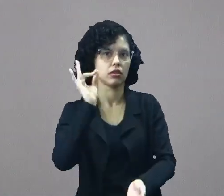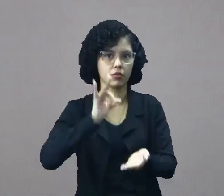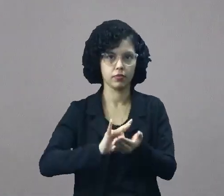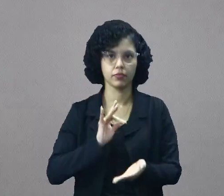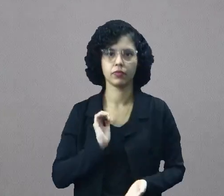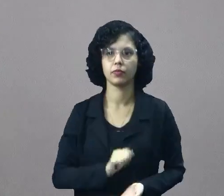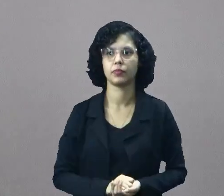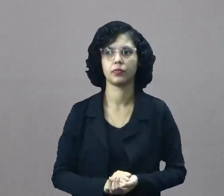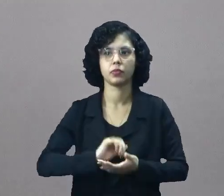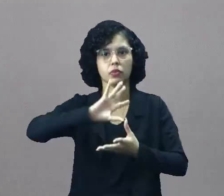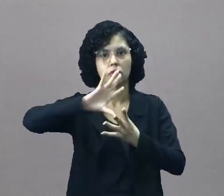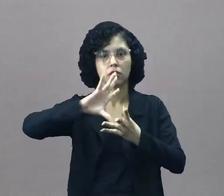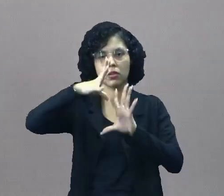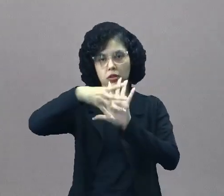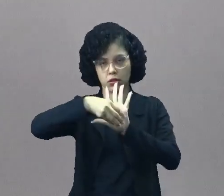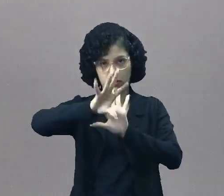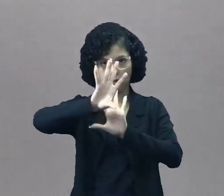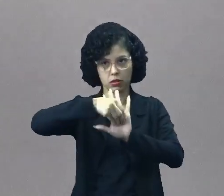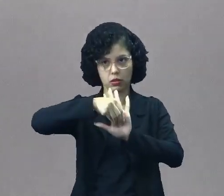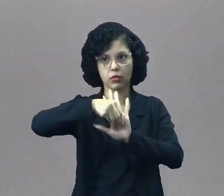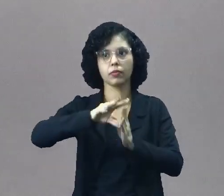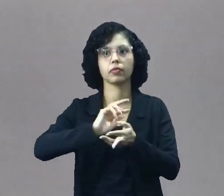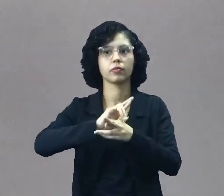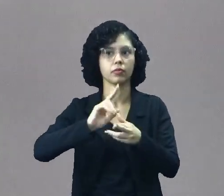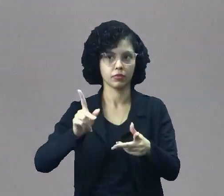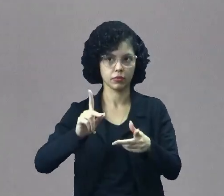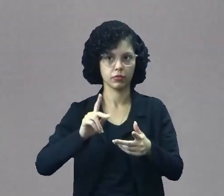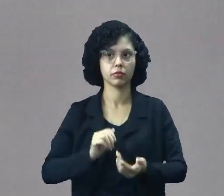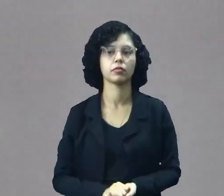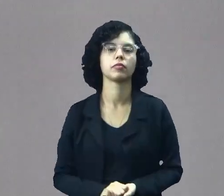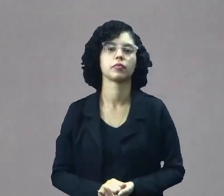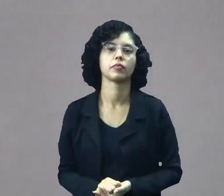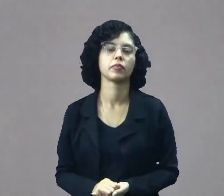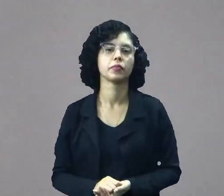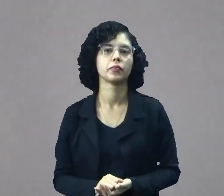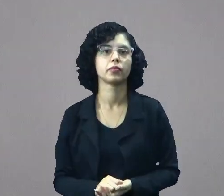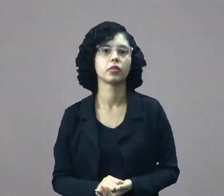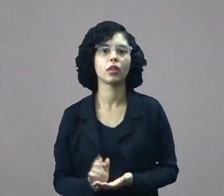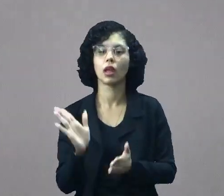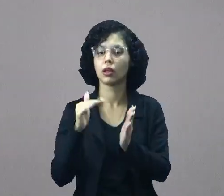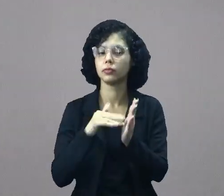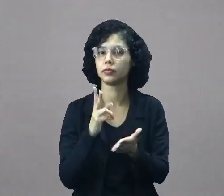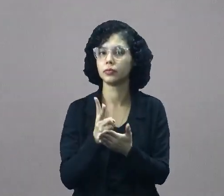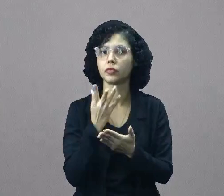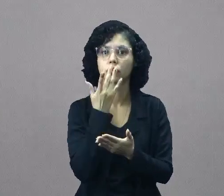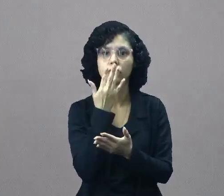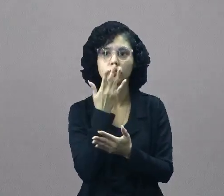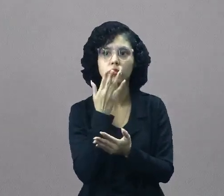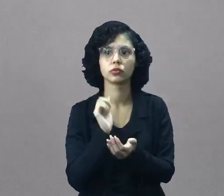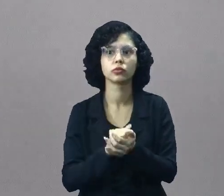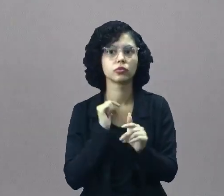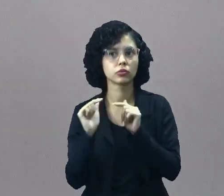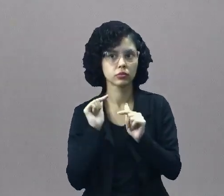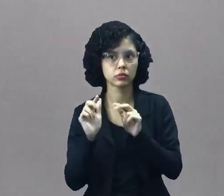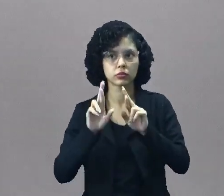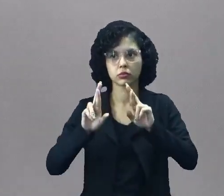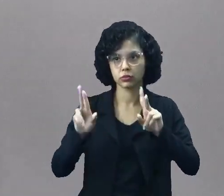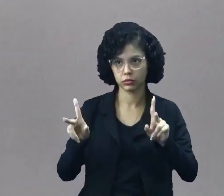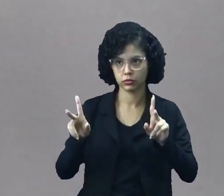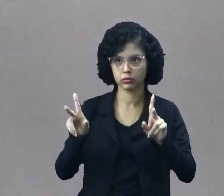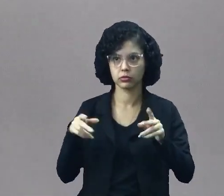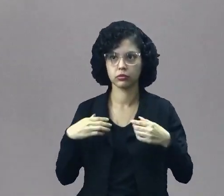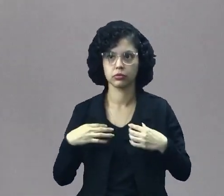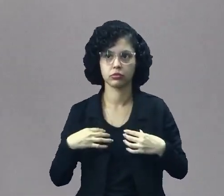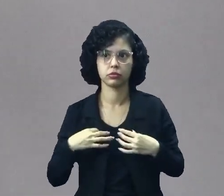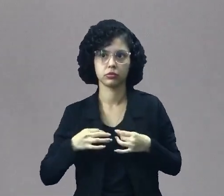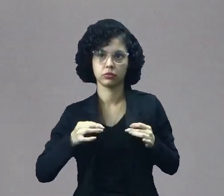No abstracionismo é completamente diferente, né? Até mesmo as cores, elas trabalham de forma